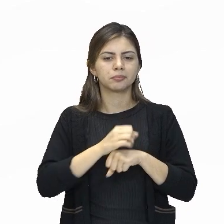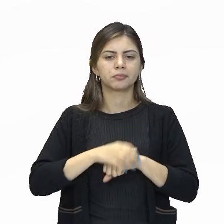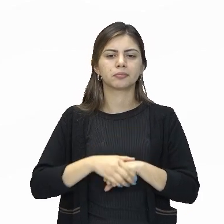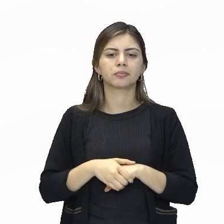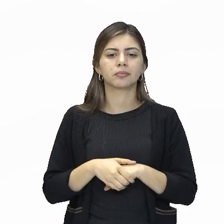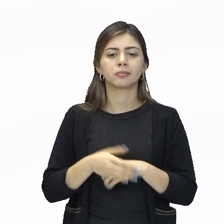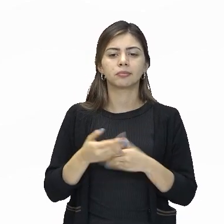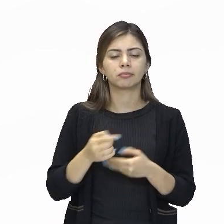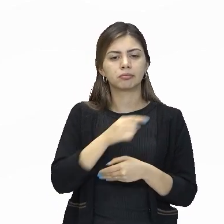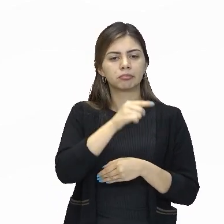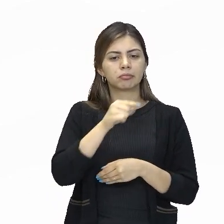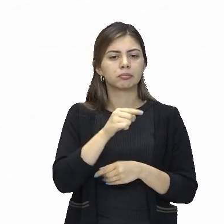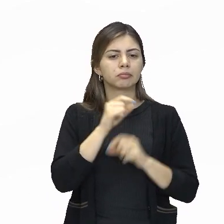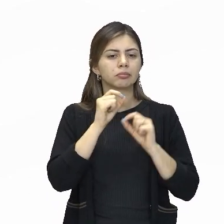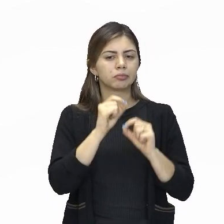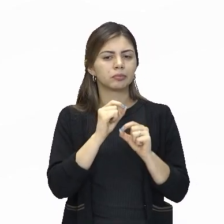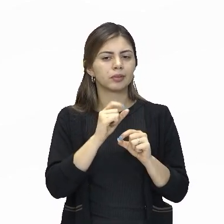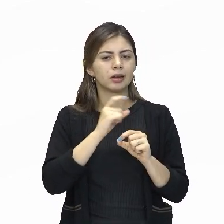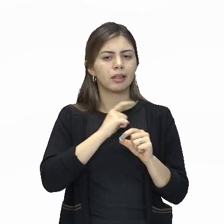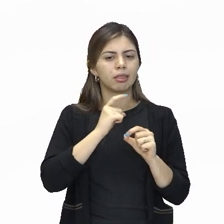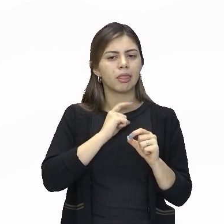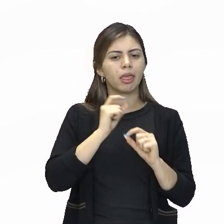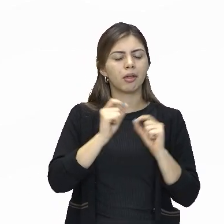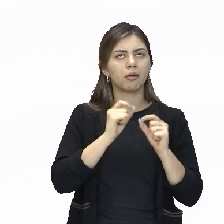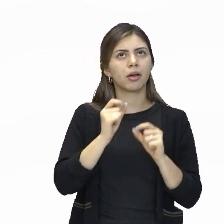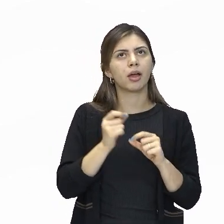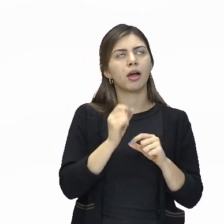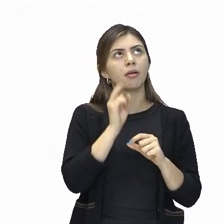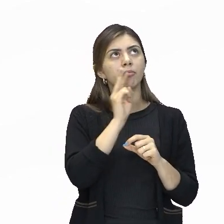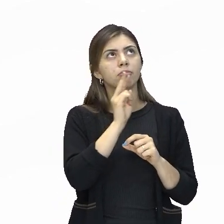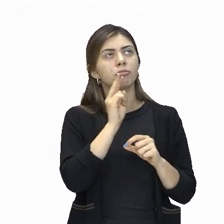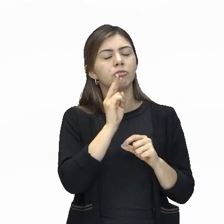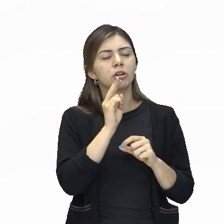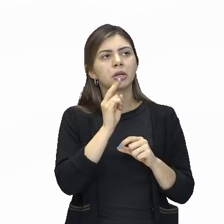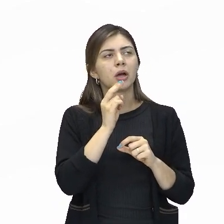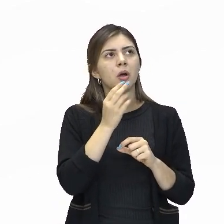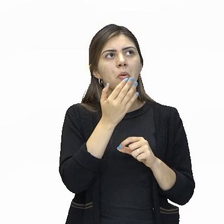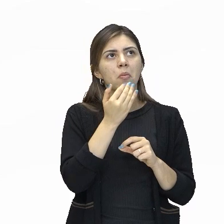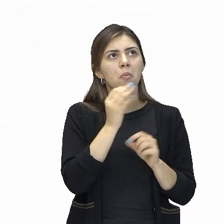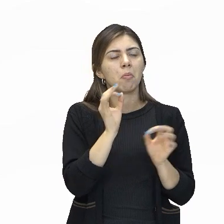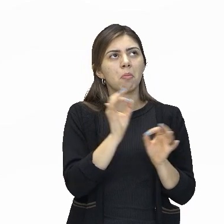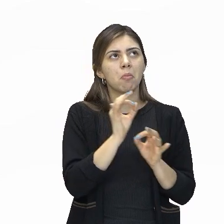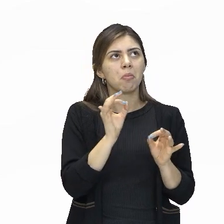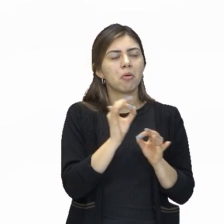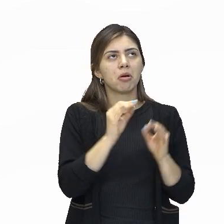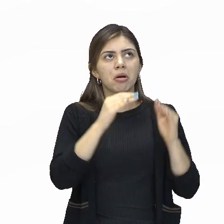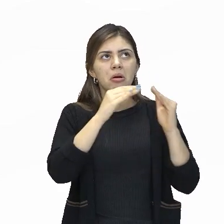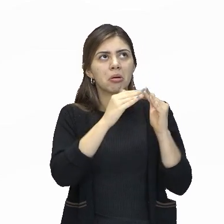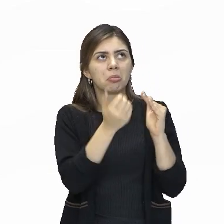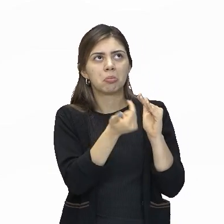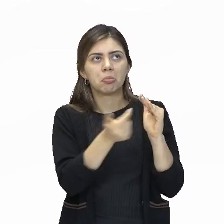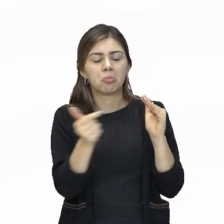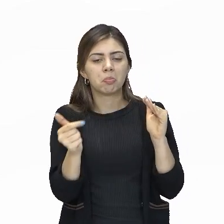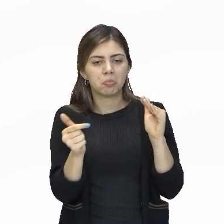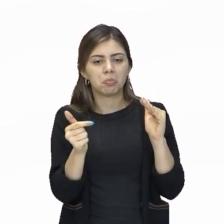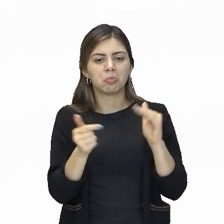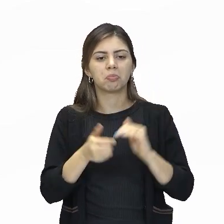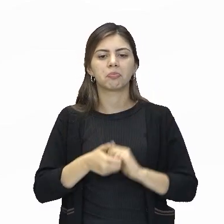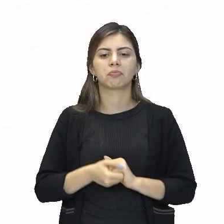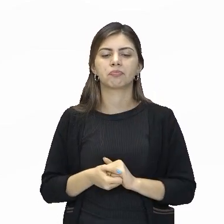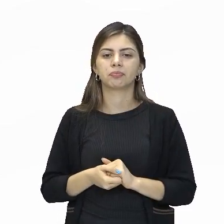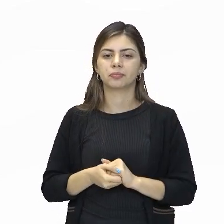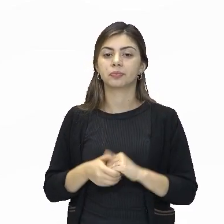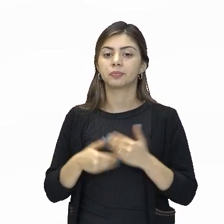porque aqueles cepos apontados para o céu não tinham nada de abrigo. Então, olha só aí,